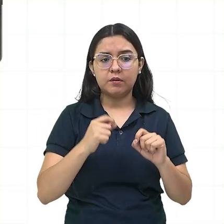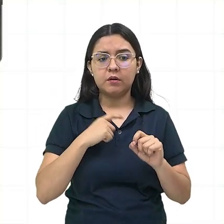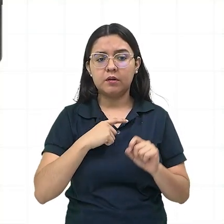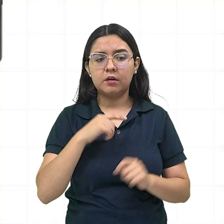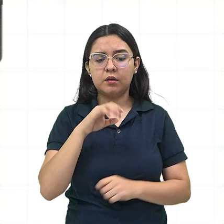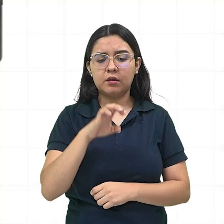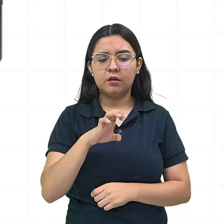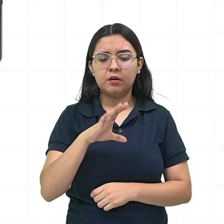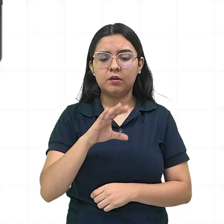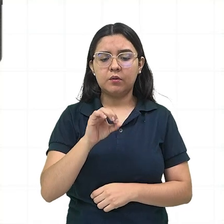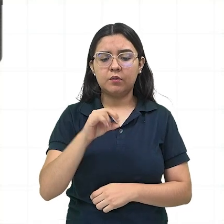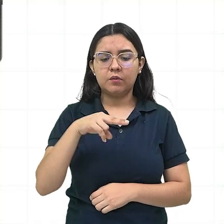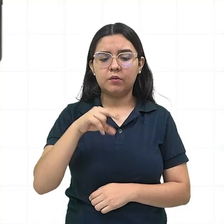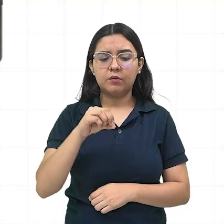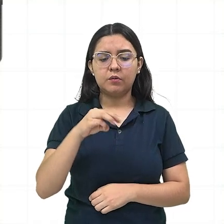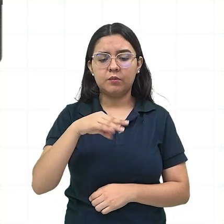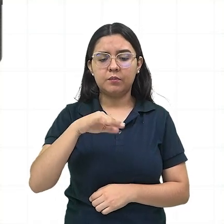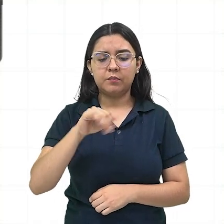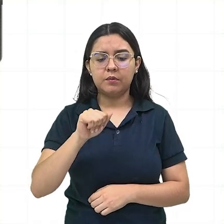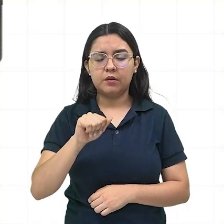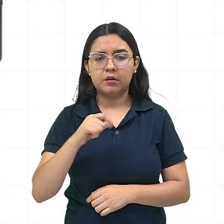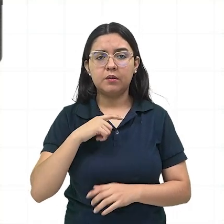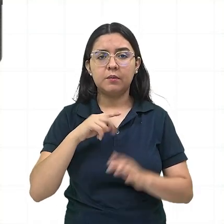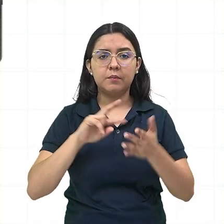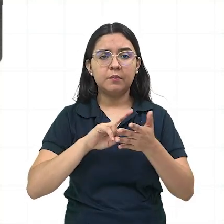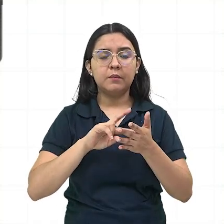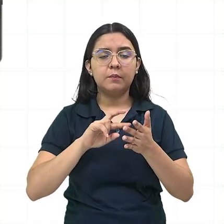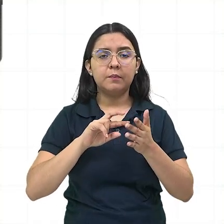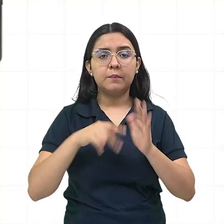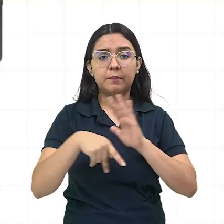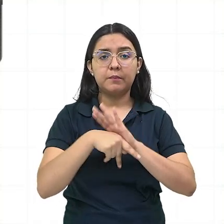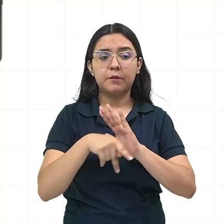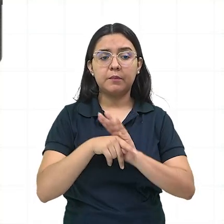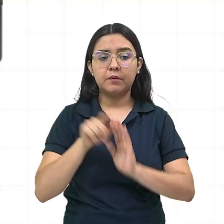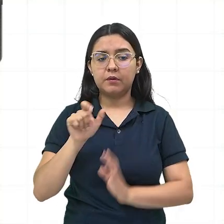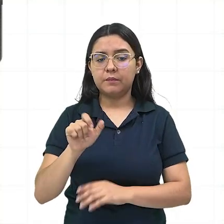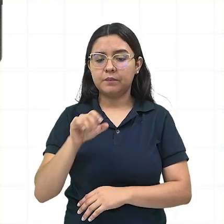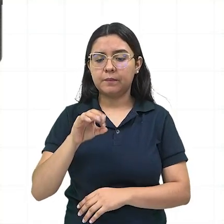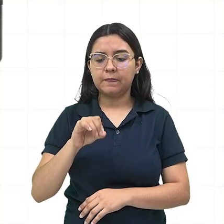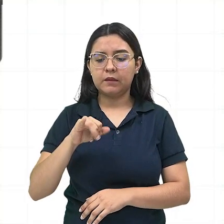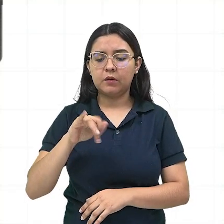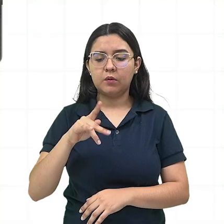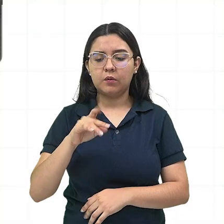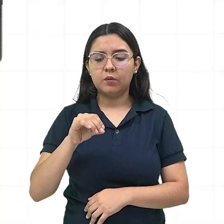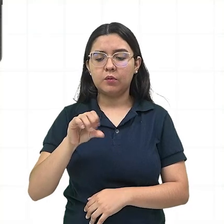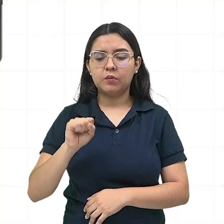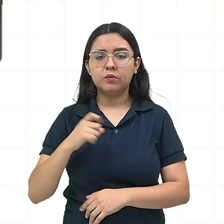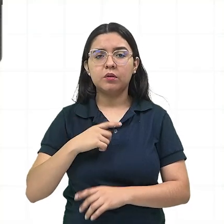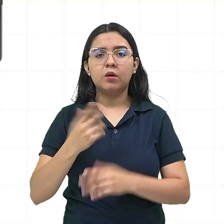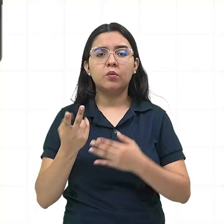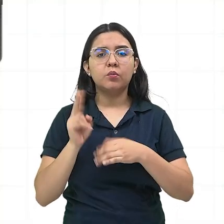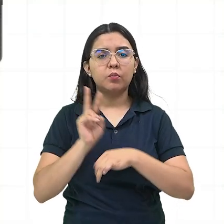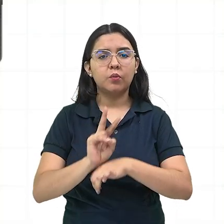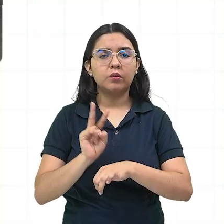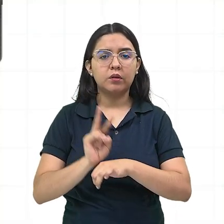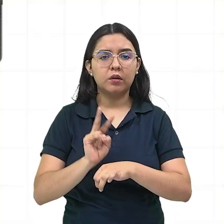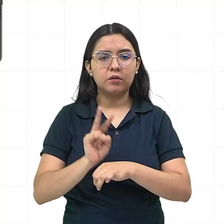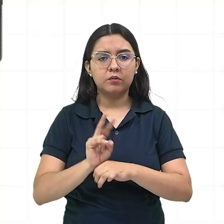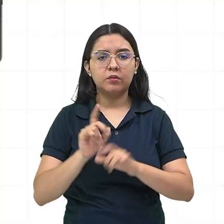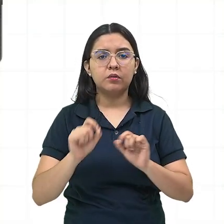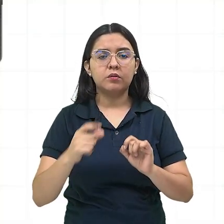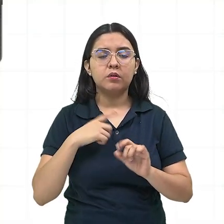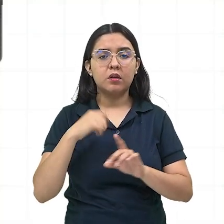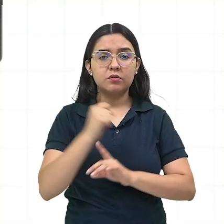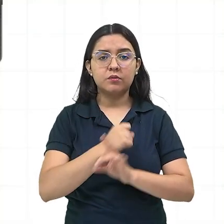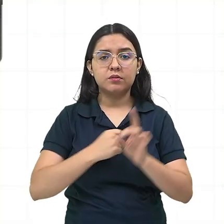palavra oikos. Oikos, o cuidado com a casa, o cuidado com